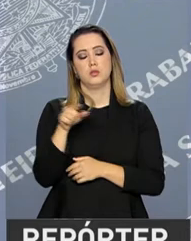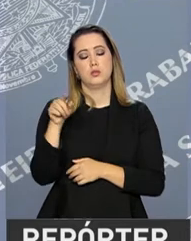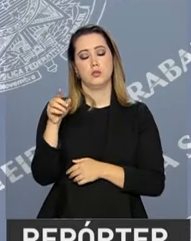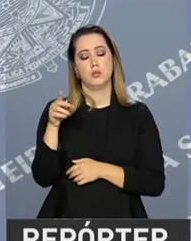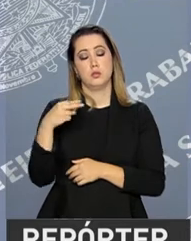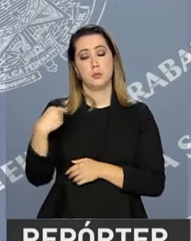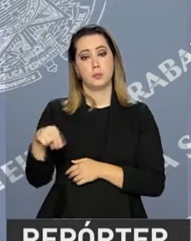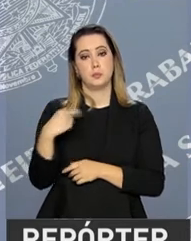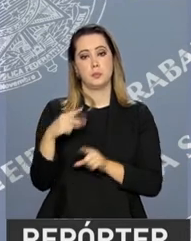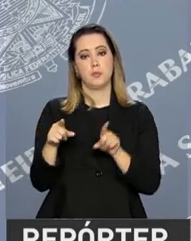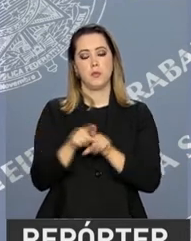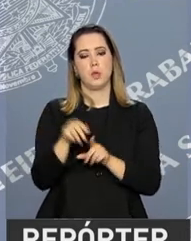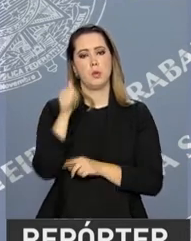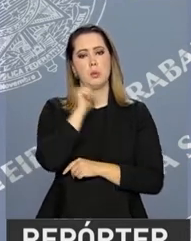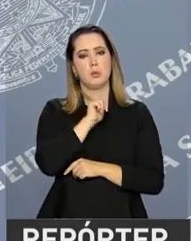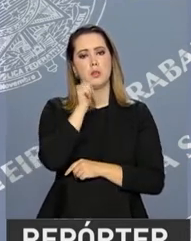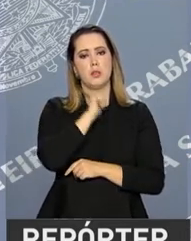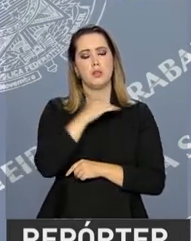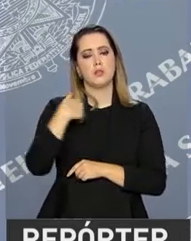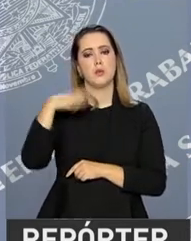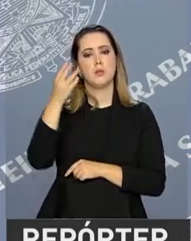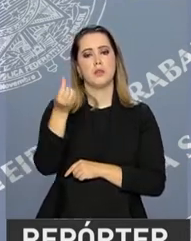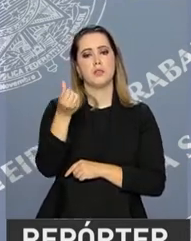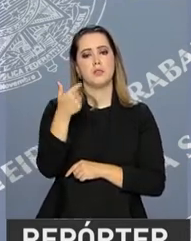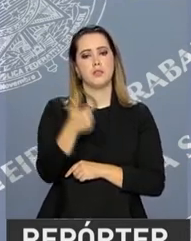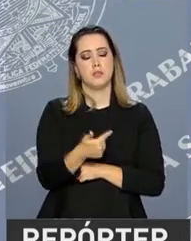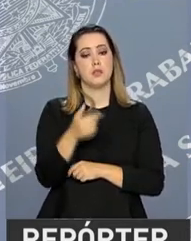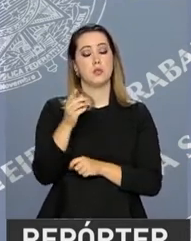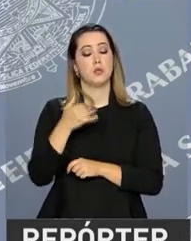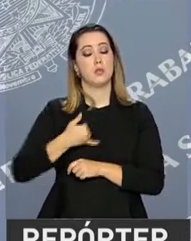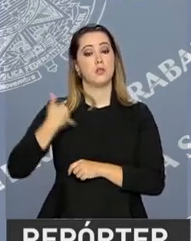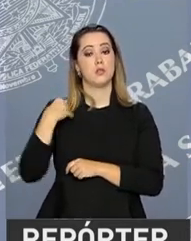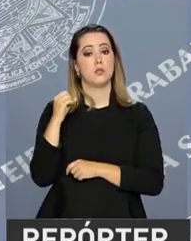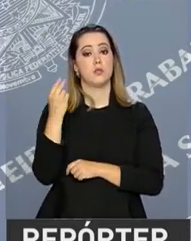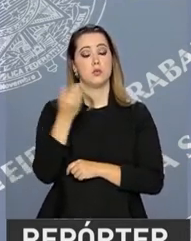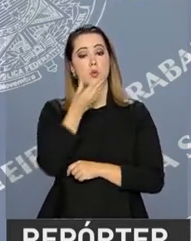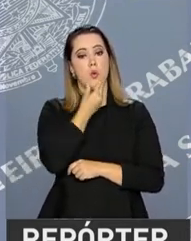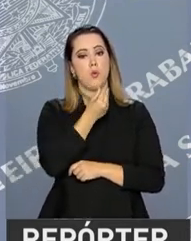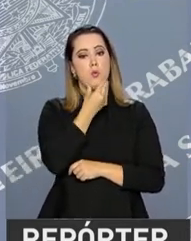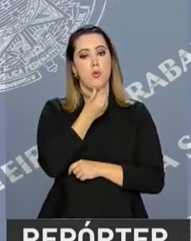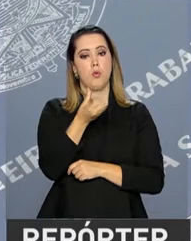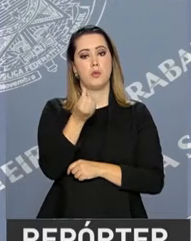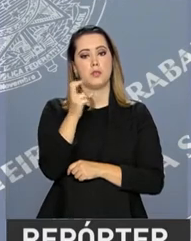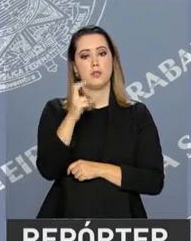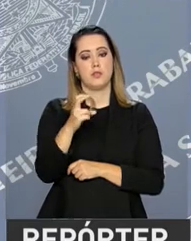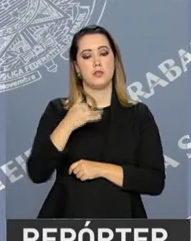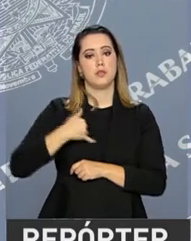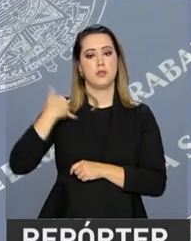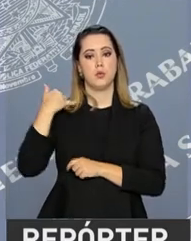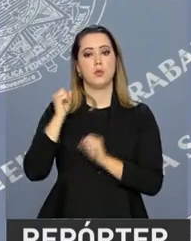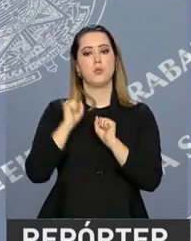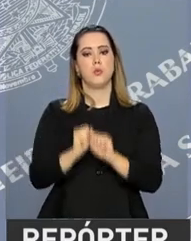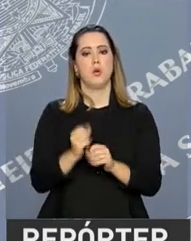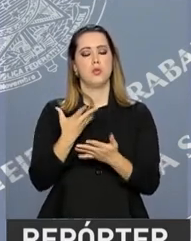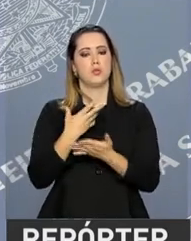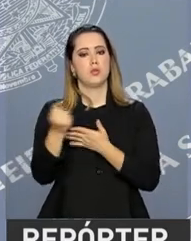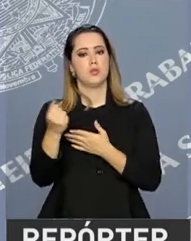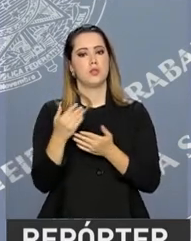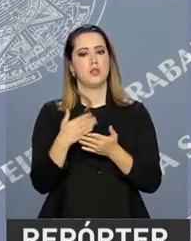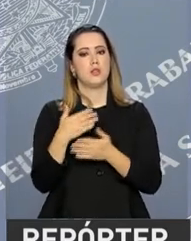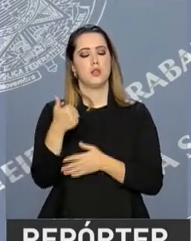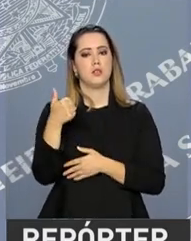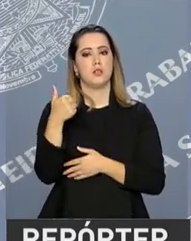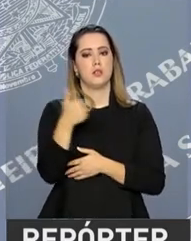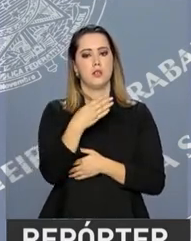novembro e mulheres com mais de 62 anos e homens com mais de 65 anos podem sacar a partir